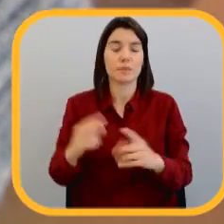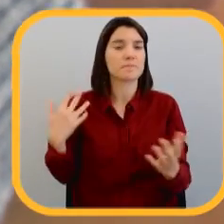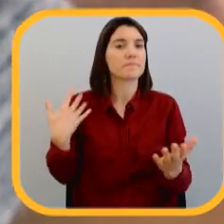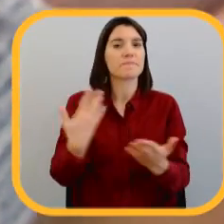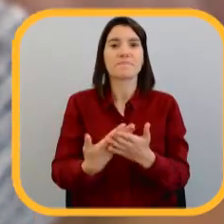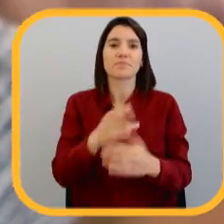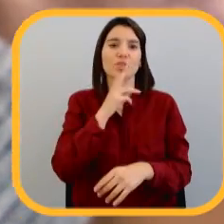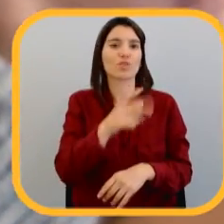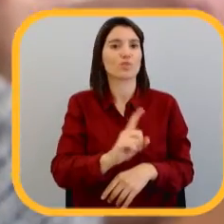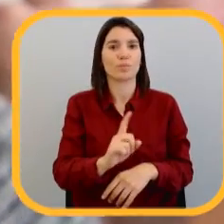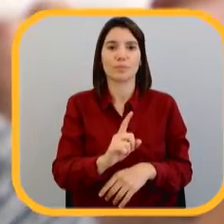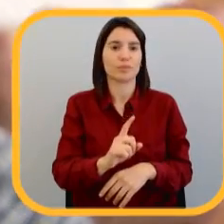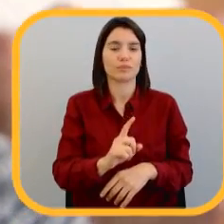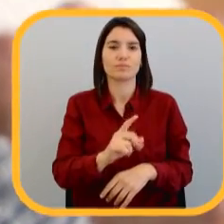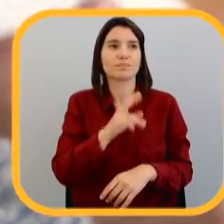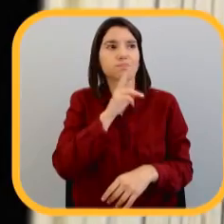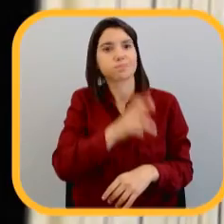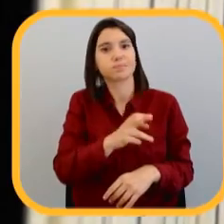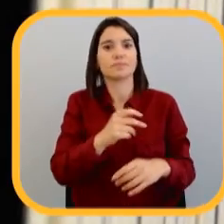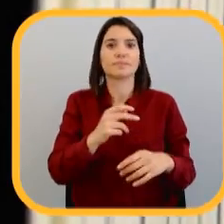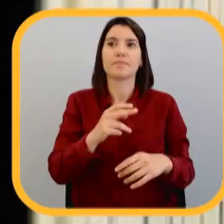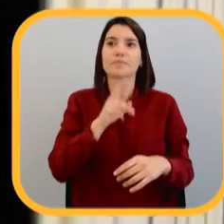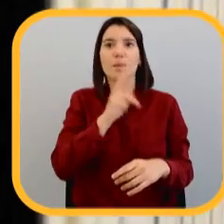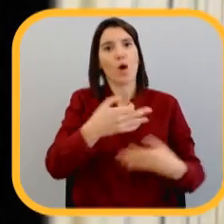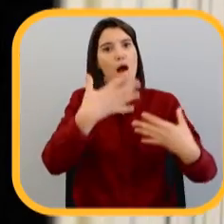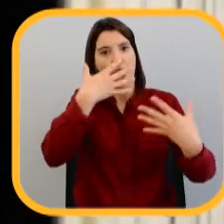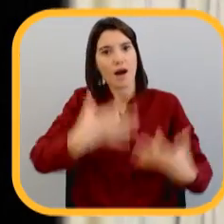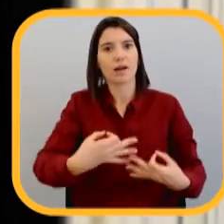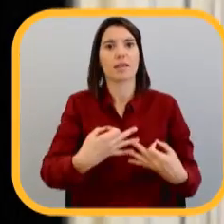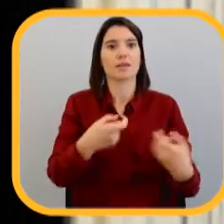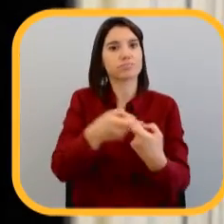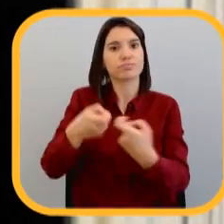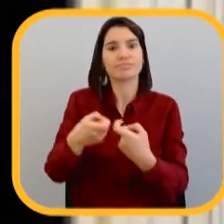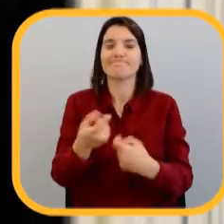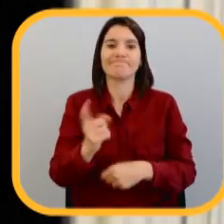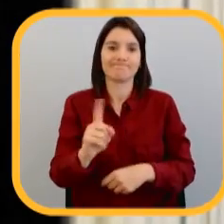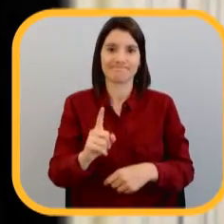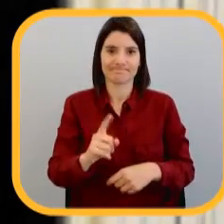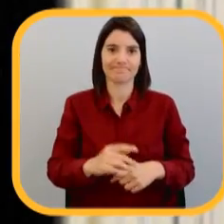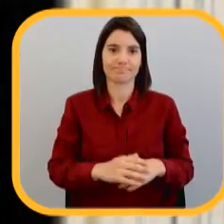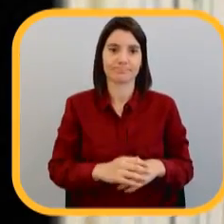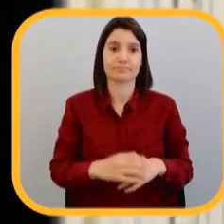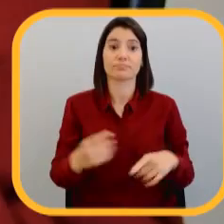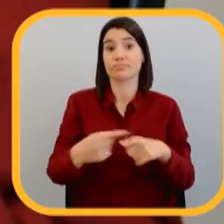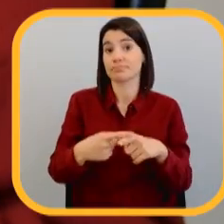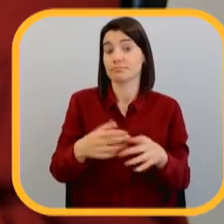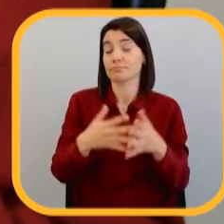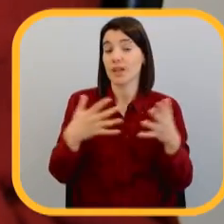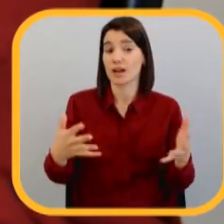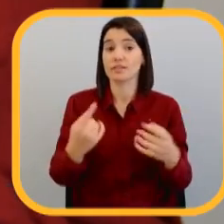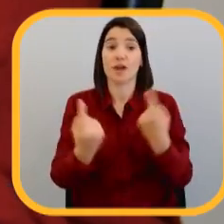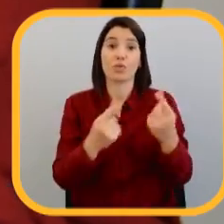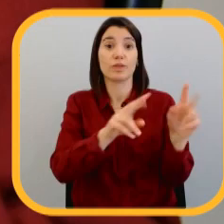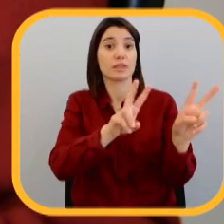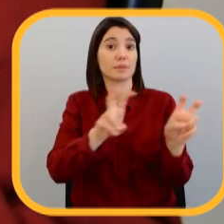políticos e institucionais não têm dado resposta de forma suficientemente convincente a algumas destas questões. Há um